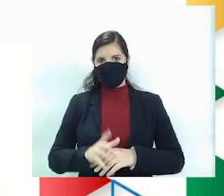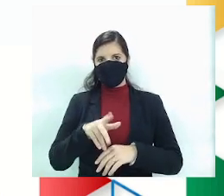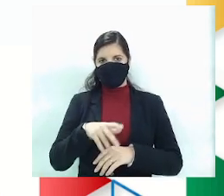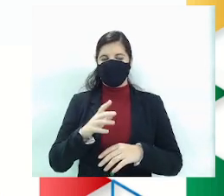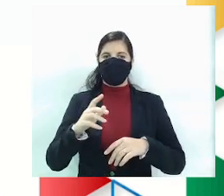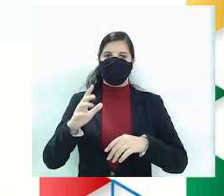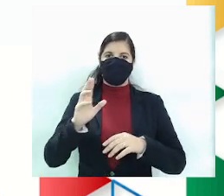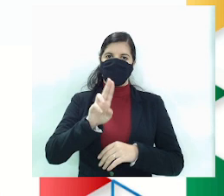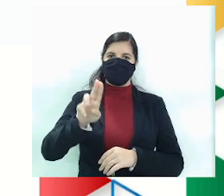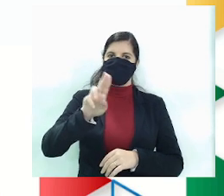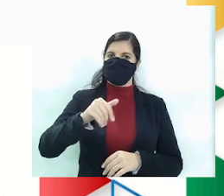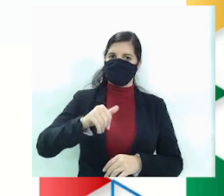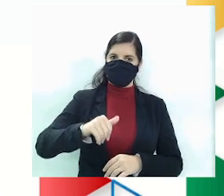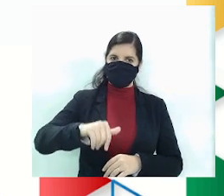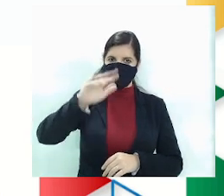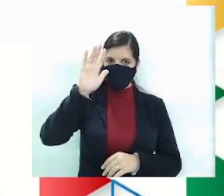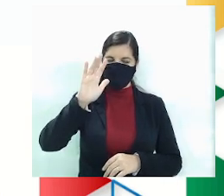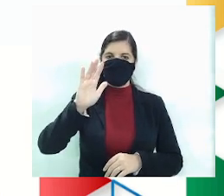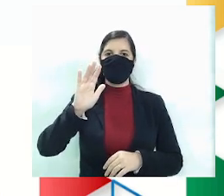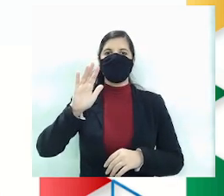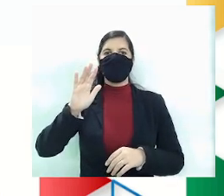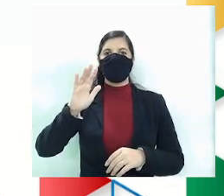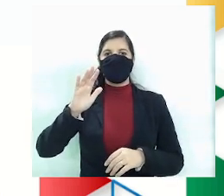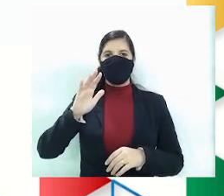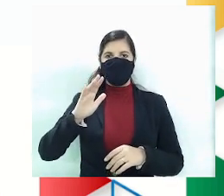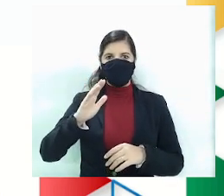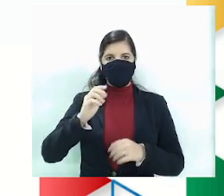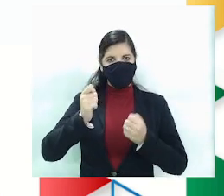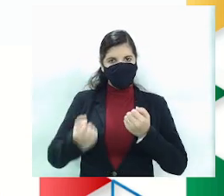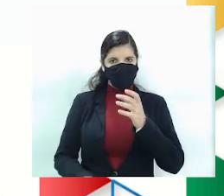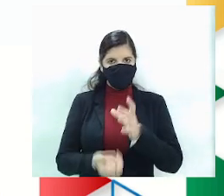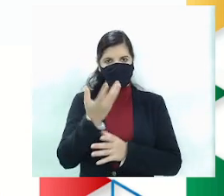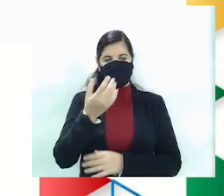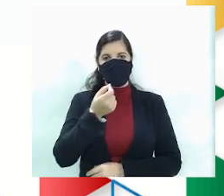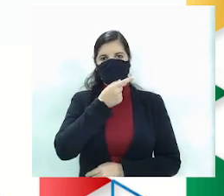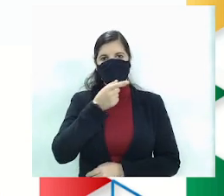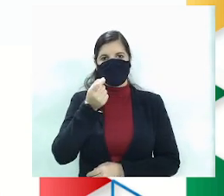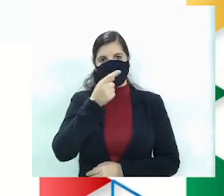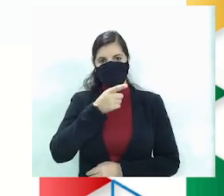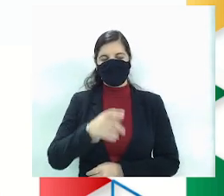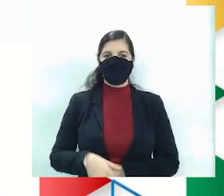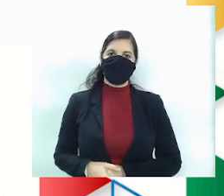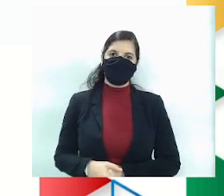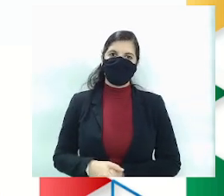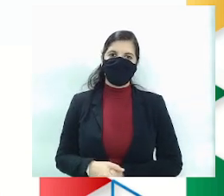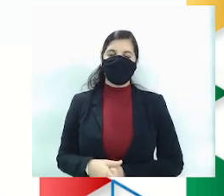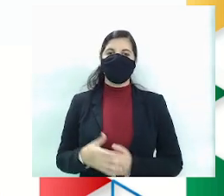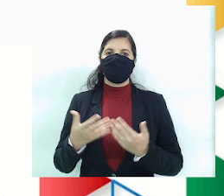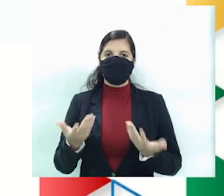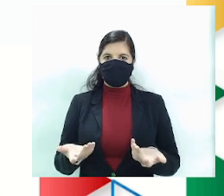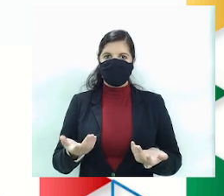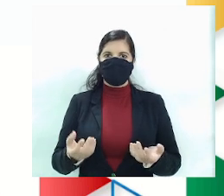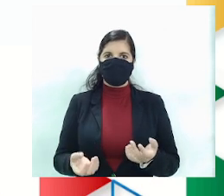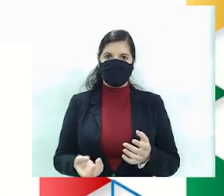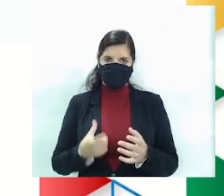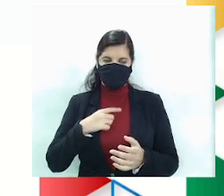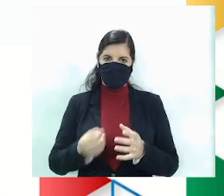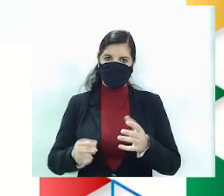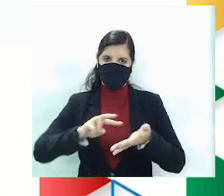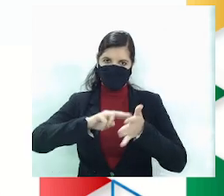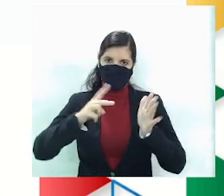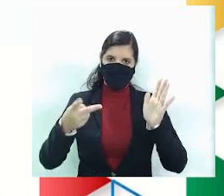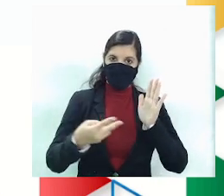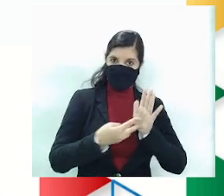dos recursos mais utilizados para se produzir humor, que muitas vezes dá sentido à